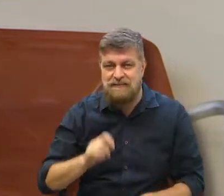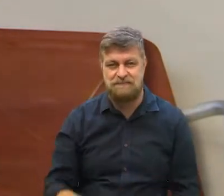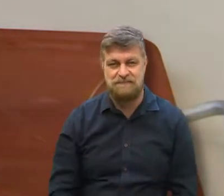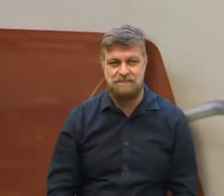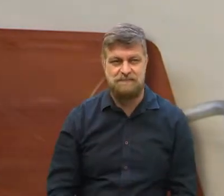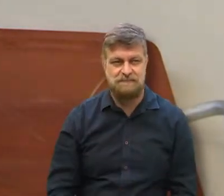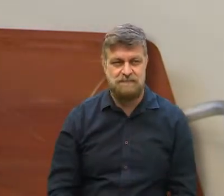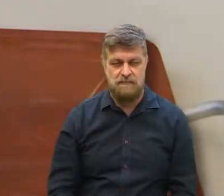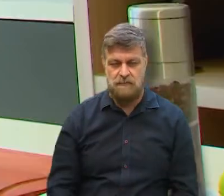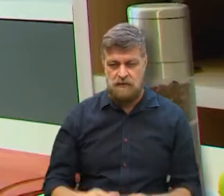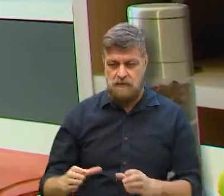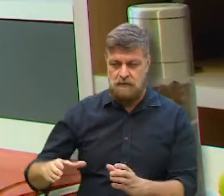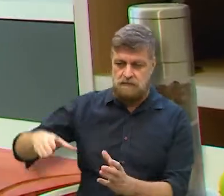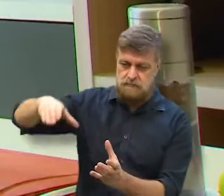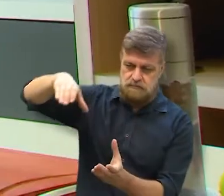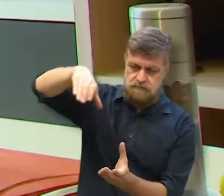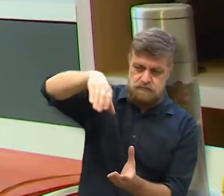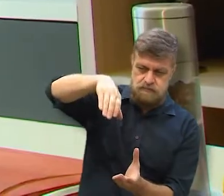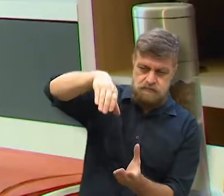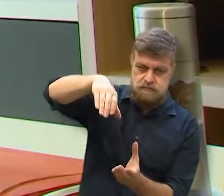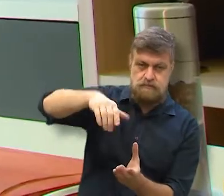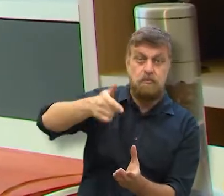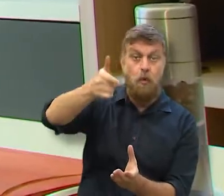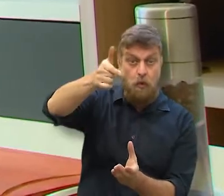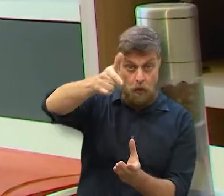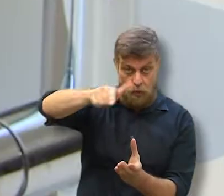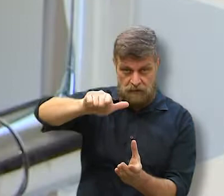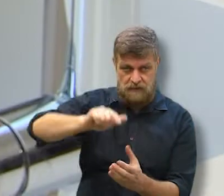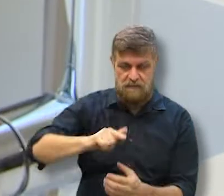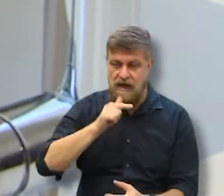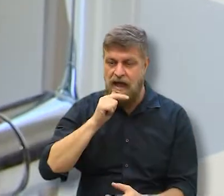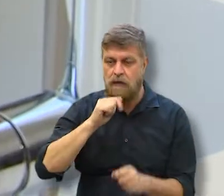geladinha. Escorra bem novamente.